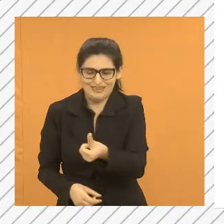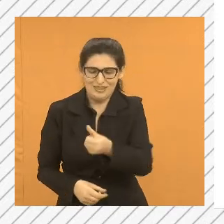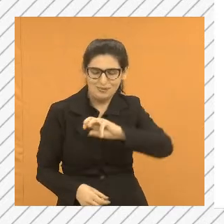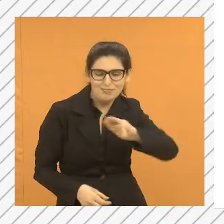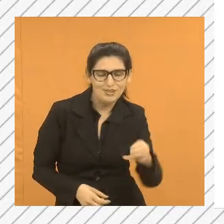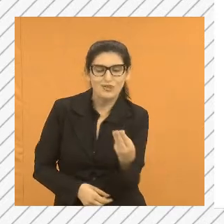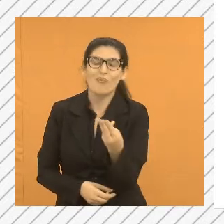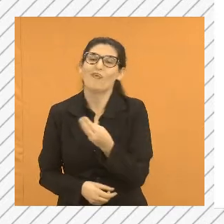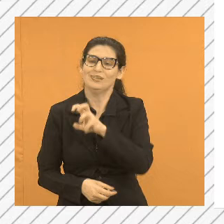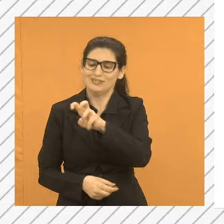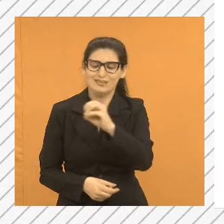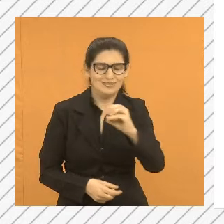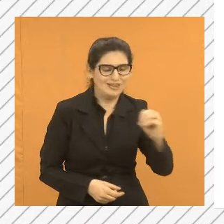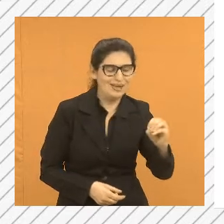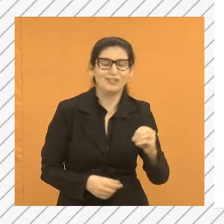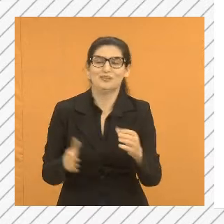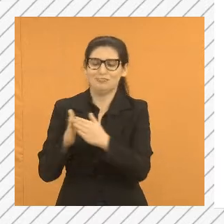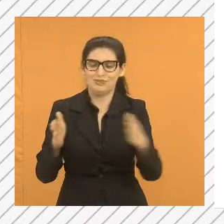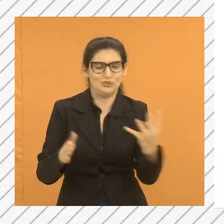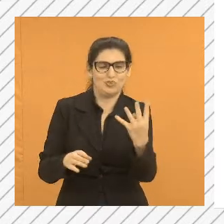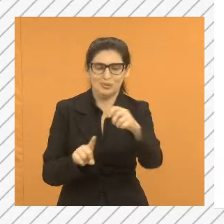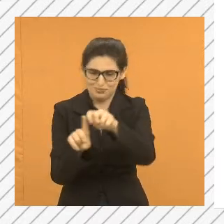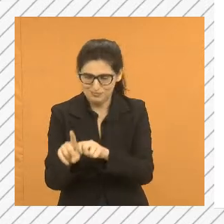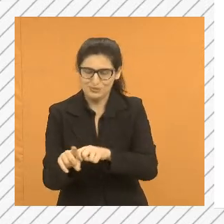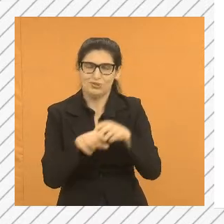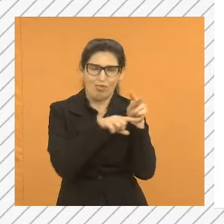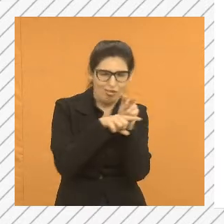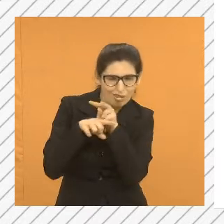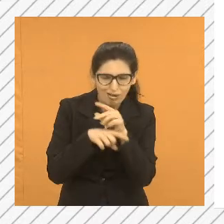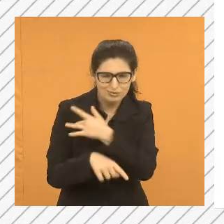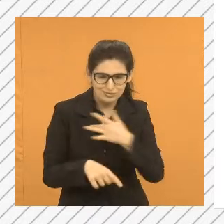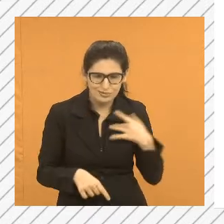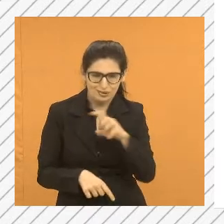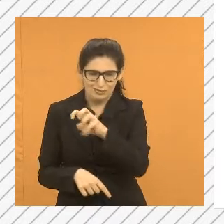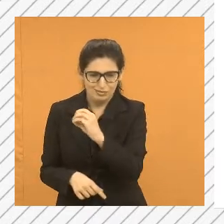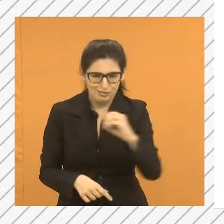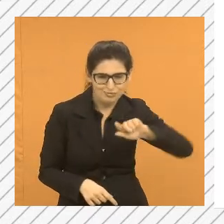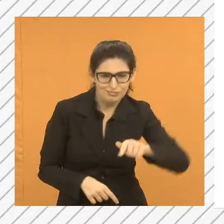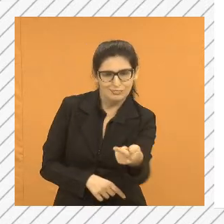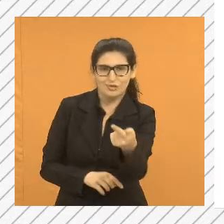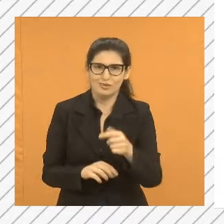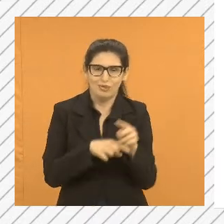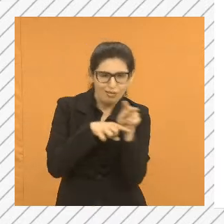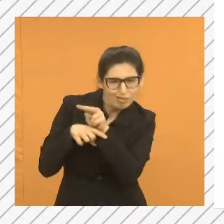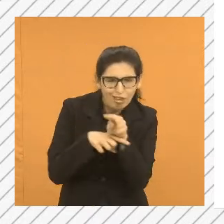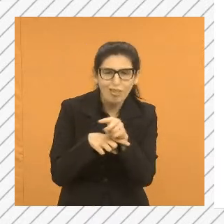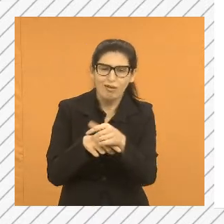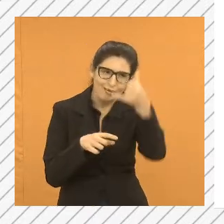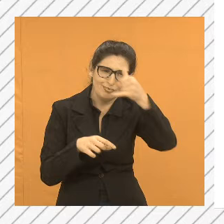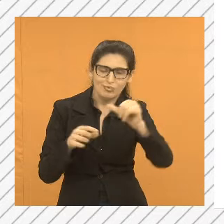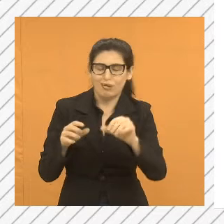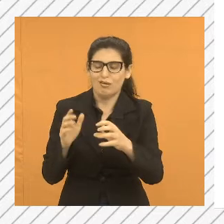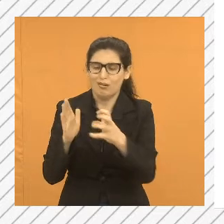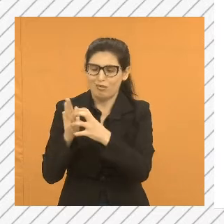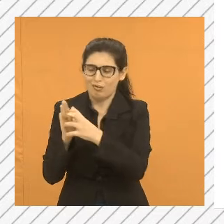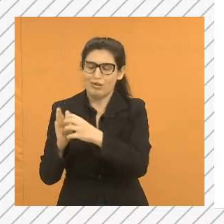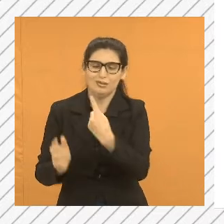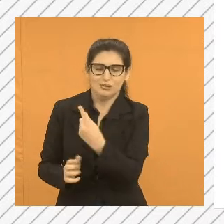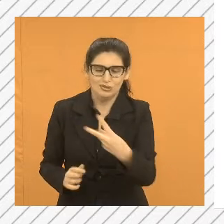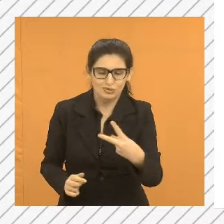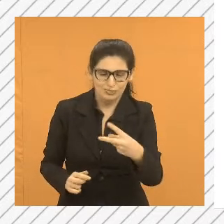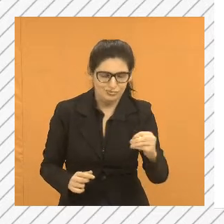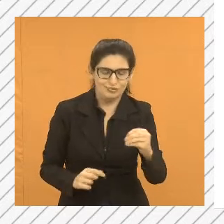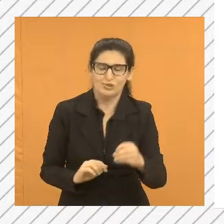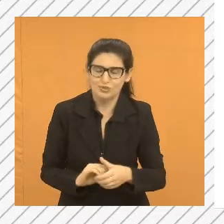por quadrimestre. Vigilância Saúde, 500 mil, Vigilância DST, 120